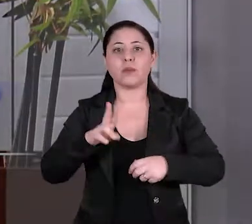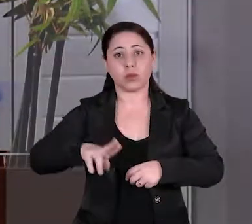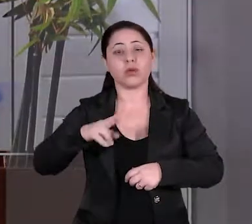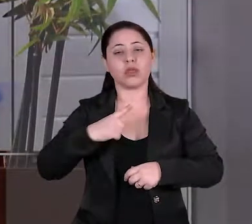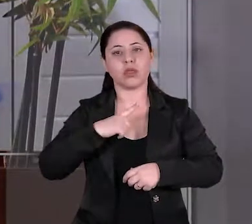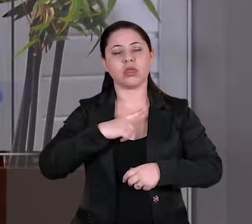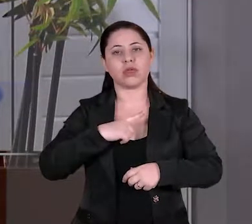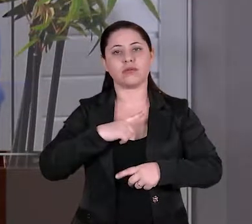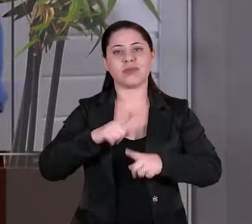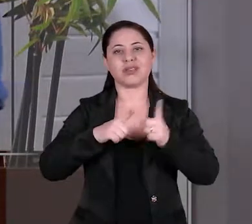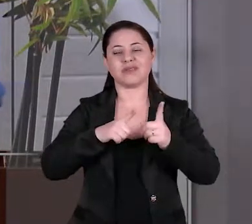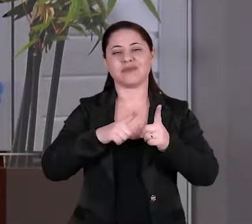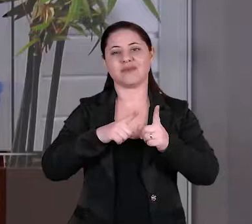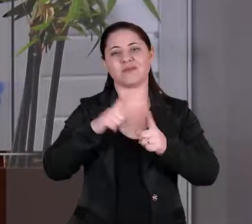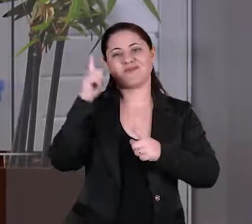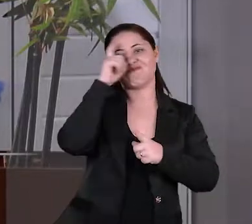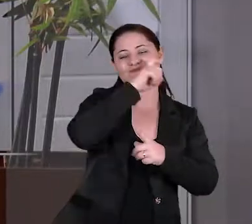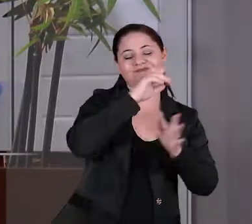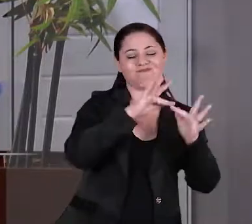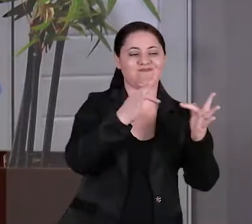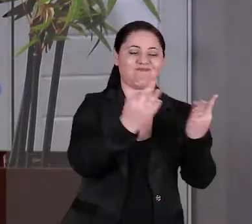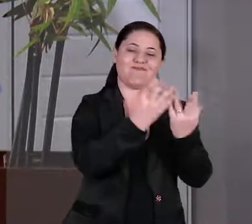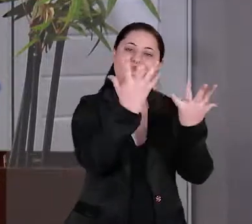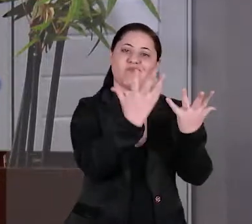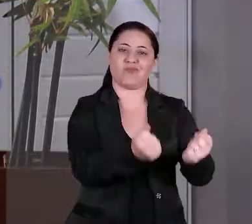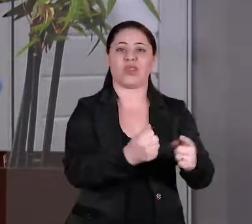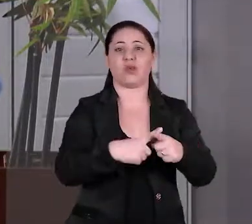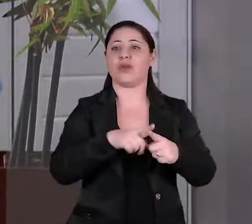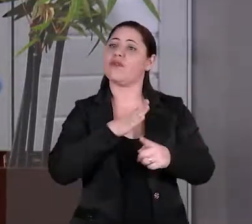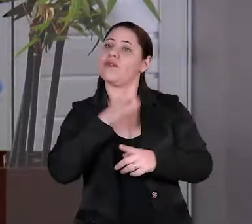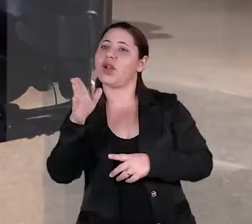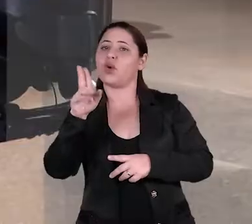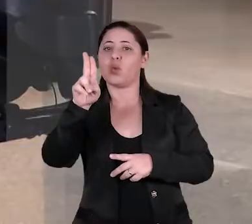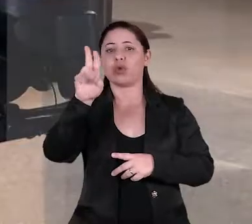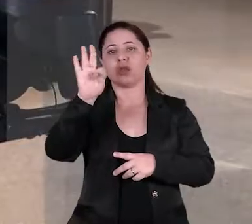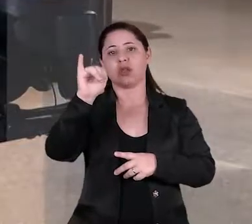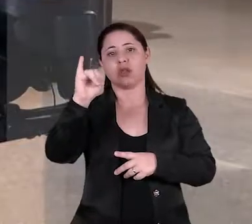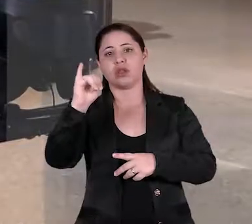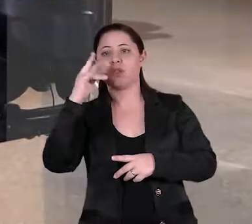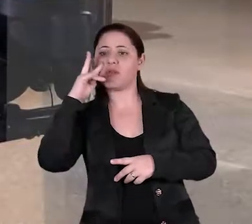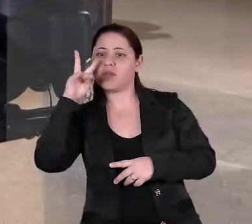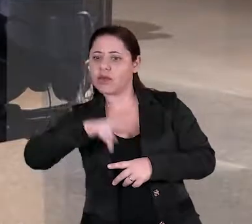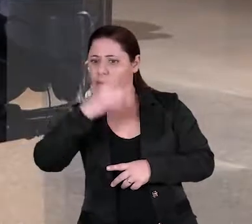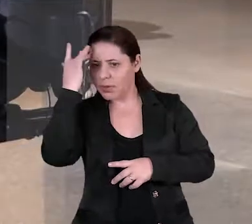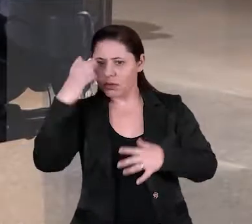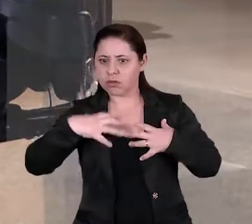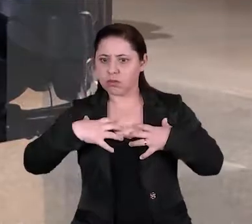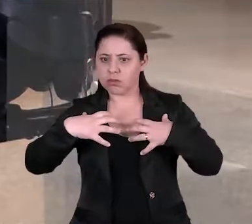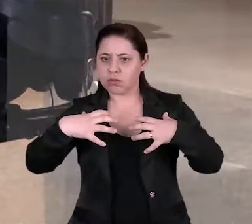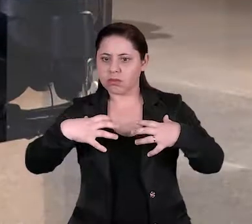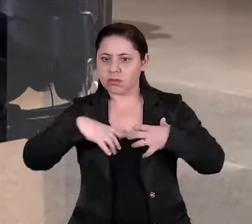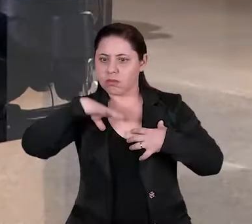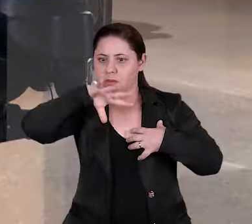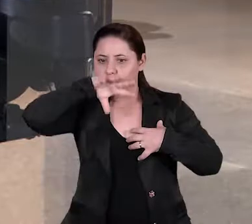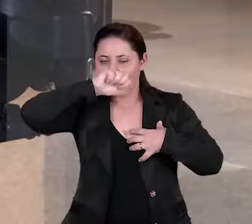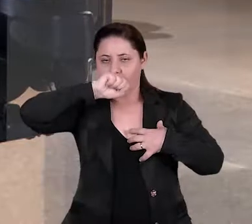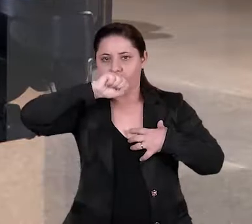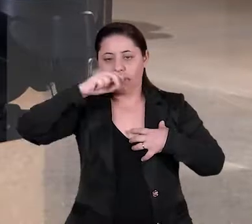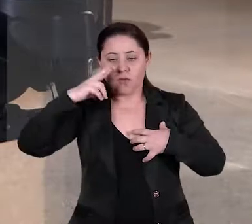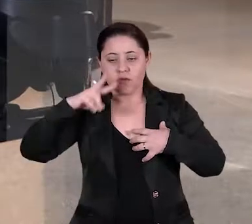estão funcionando. E às vezes isso que é difícil para a família, porque ela vai na UTI, ela vê o paciente